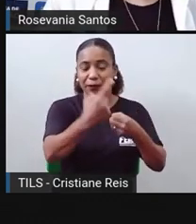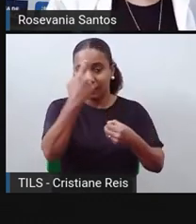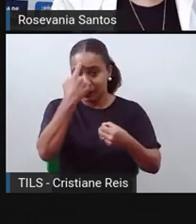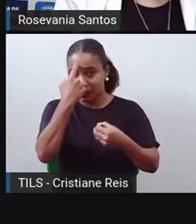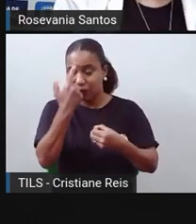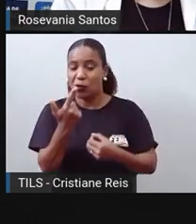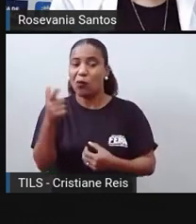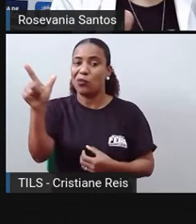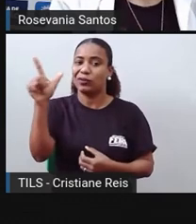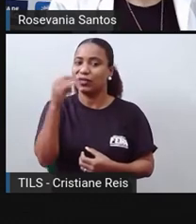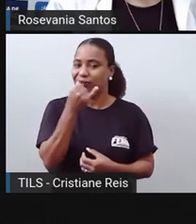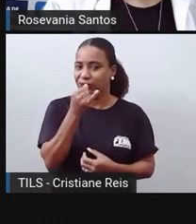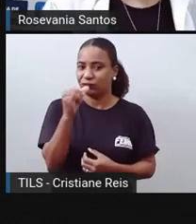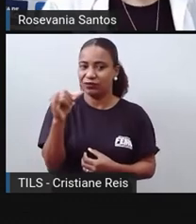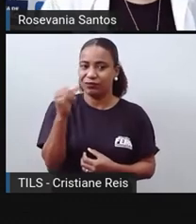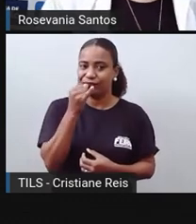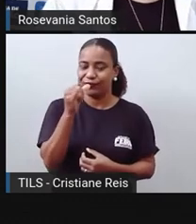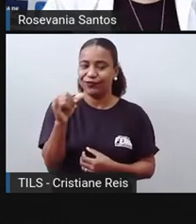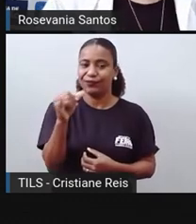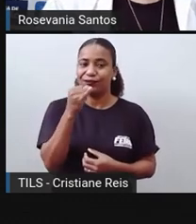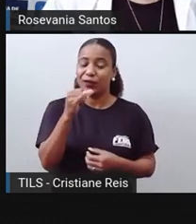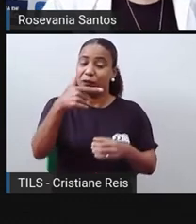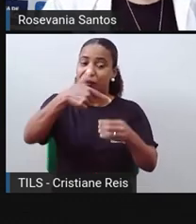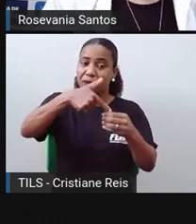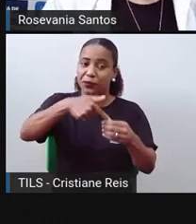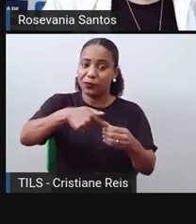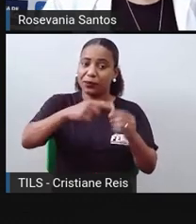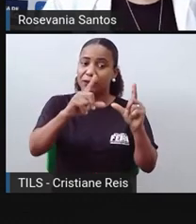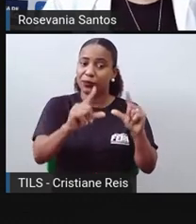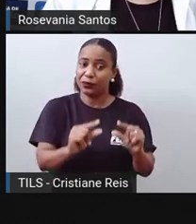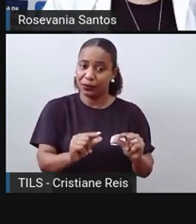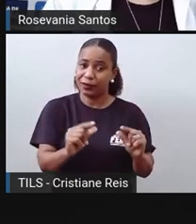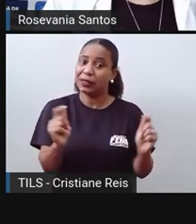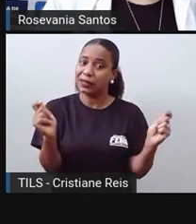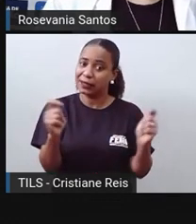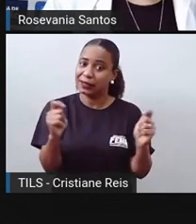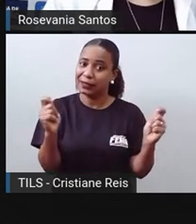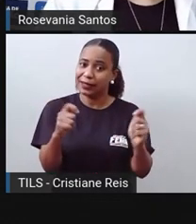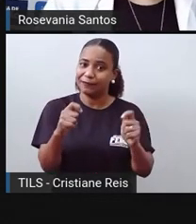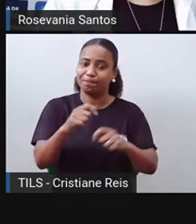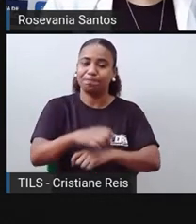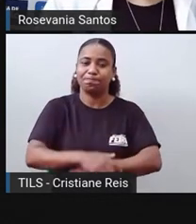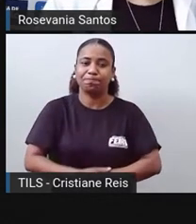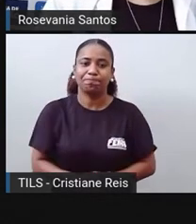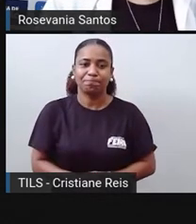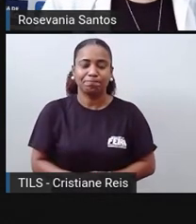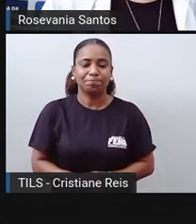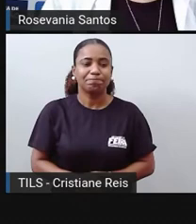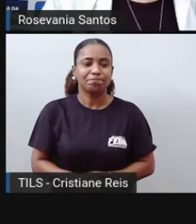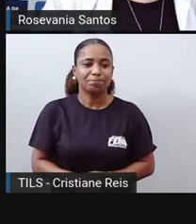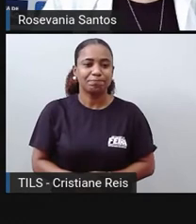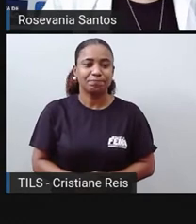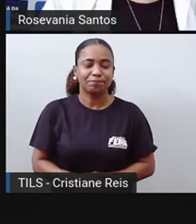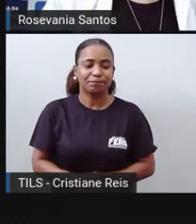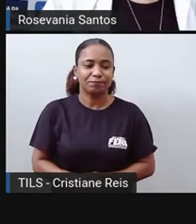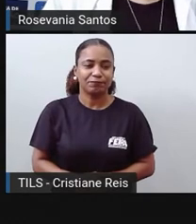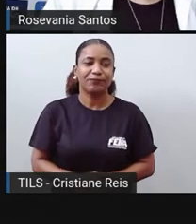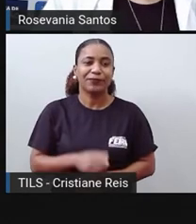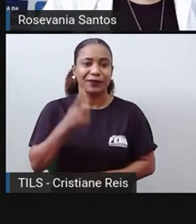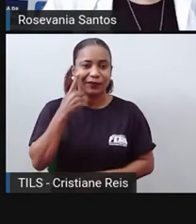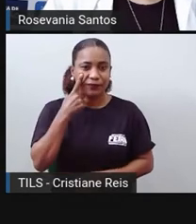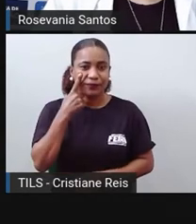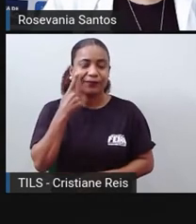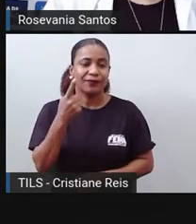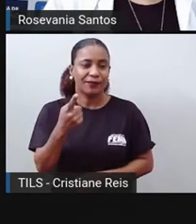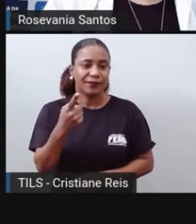é uma coisa muito, muito, muito para agora. A gente ainda continua muito voltado nesses combustíveis aí, né? A outra